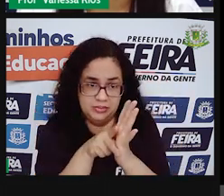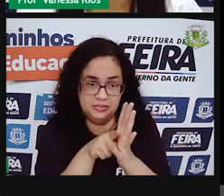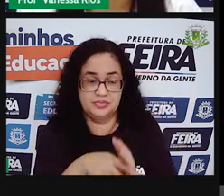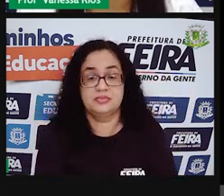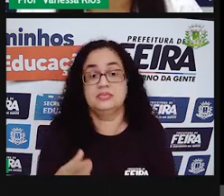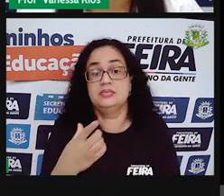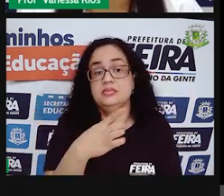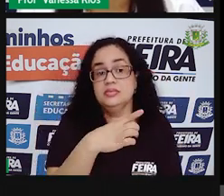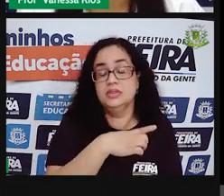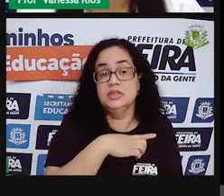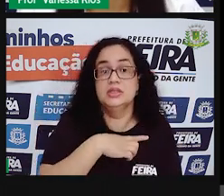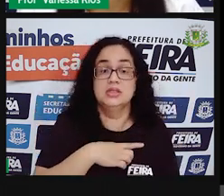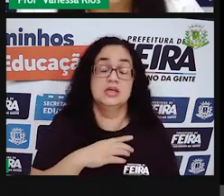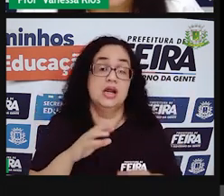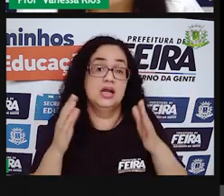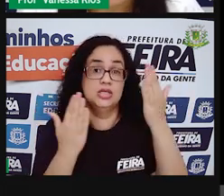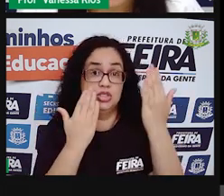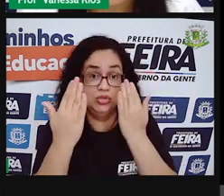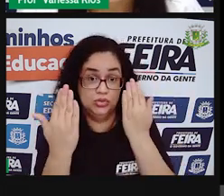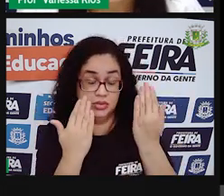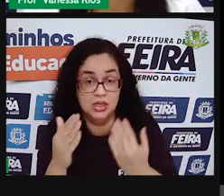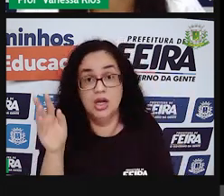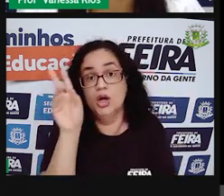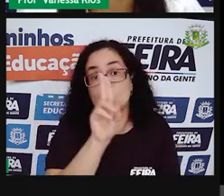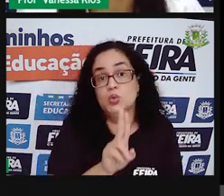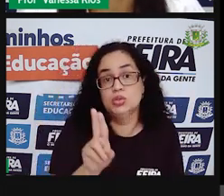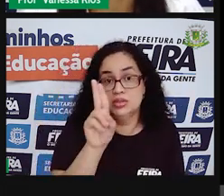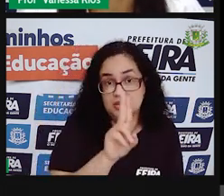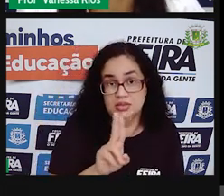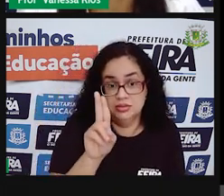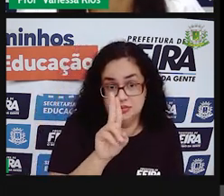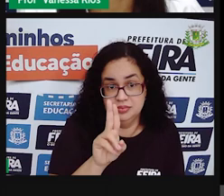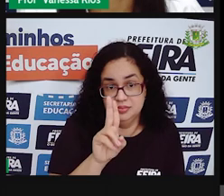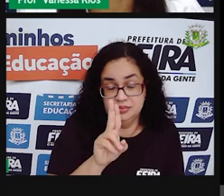ela deve estar associada à utilização.